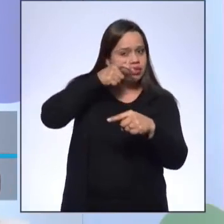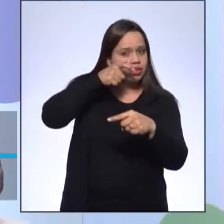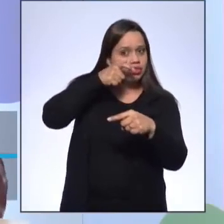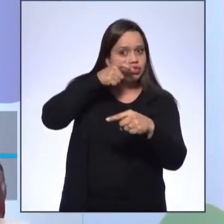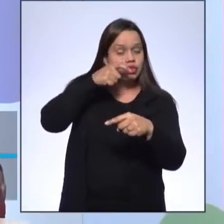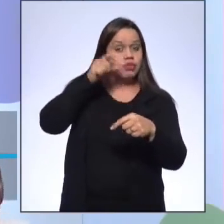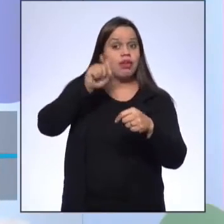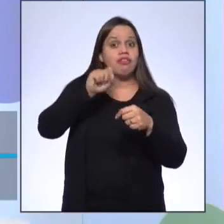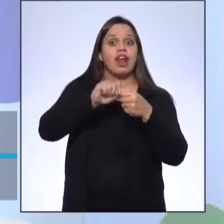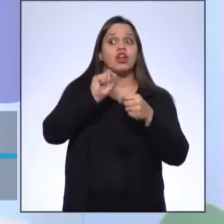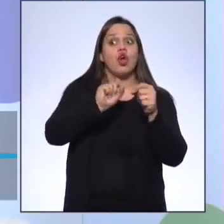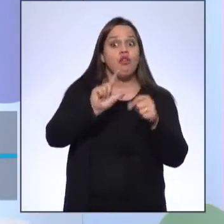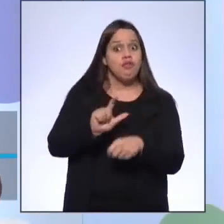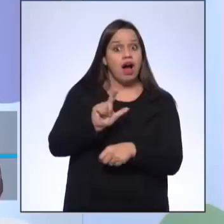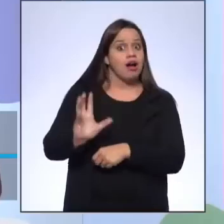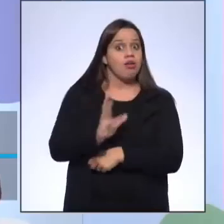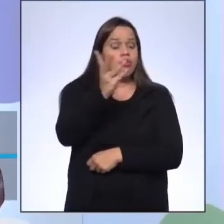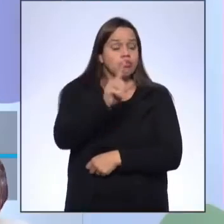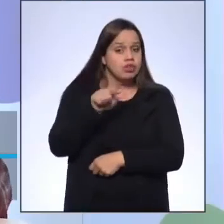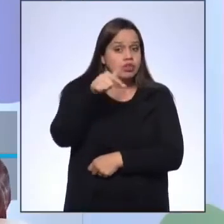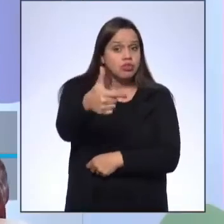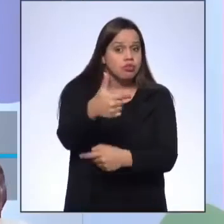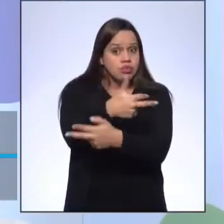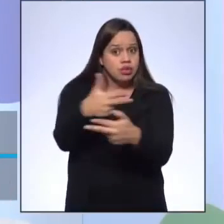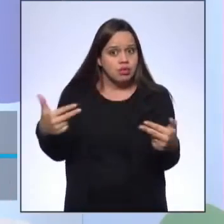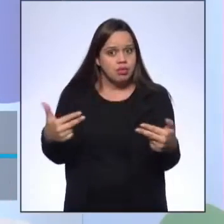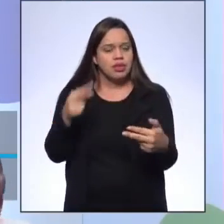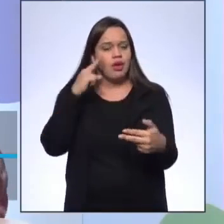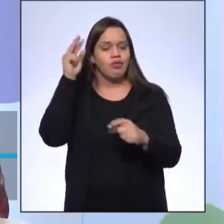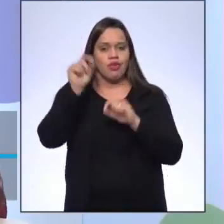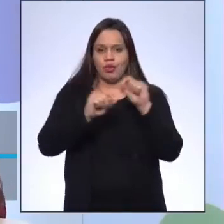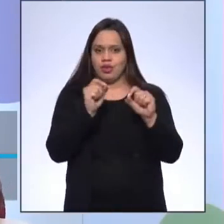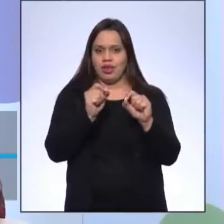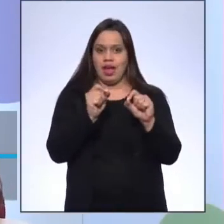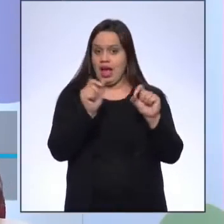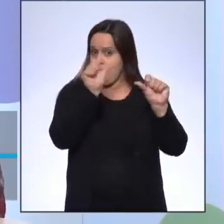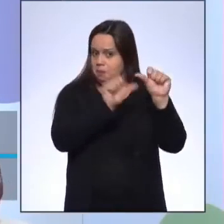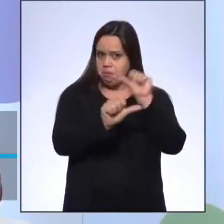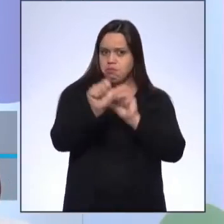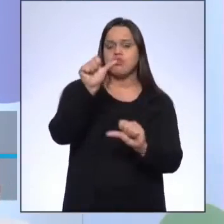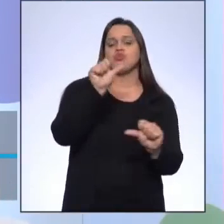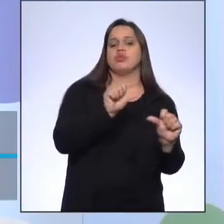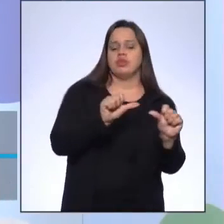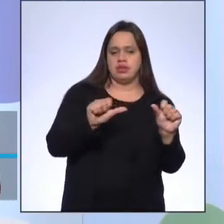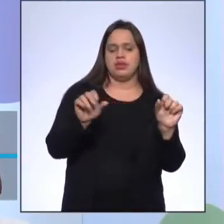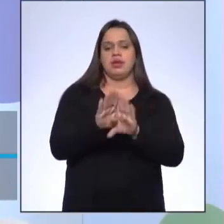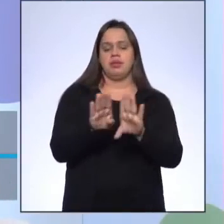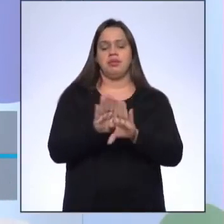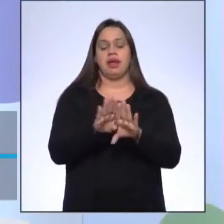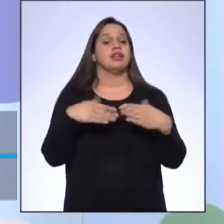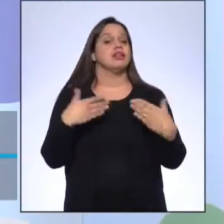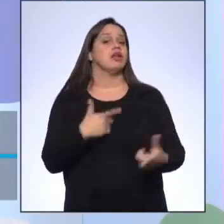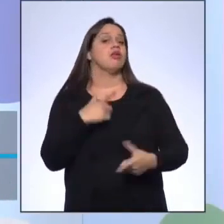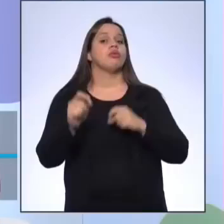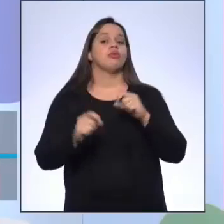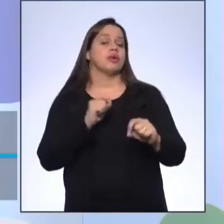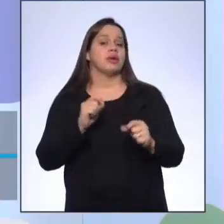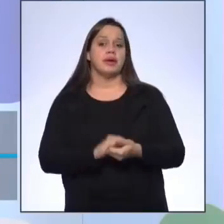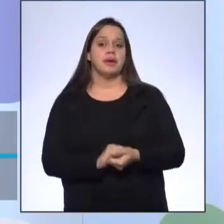Então, você vê que a música, ela verticaliza, ela muda de qualidade. Tá? Então, geralmente,